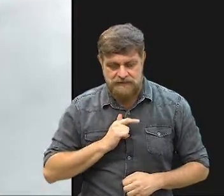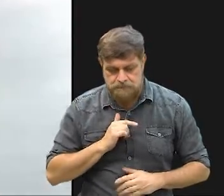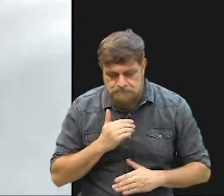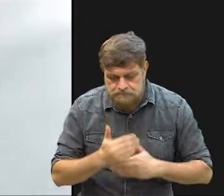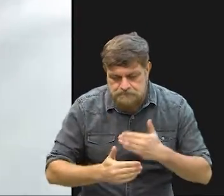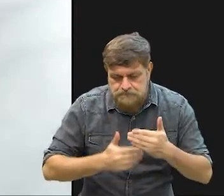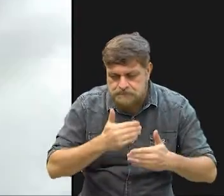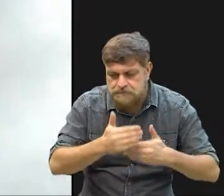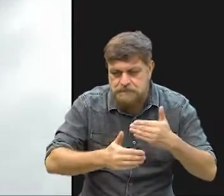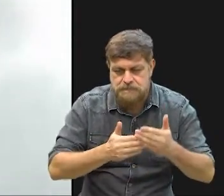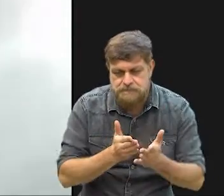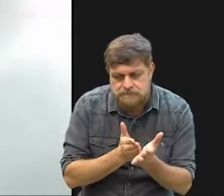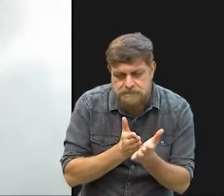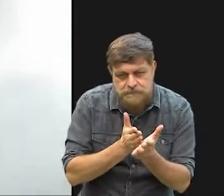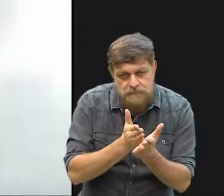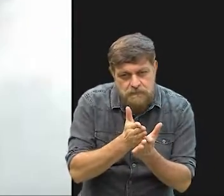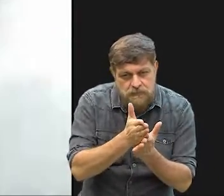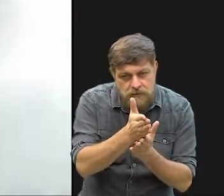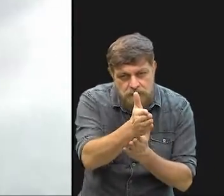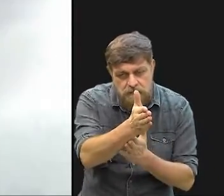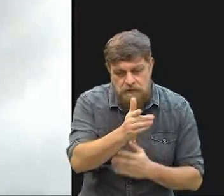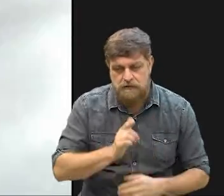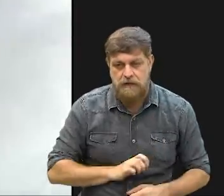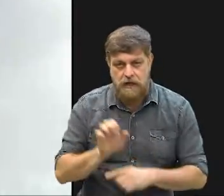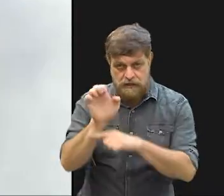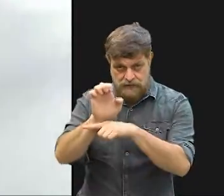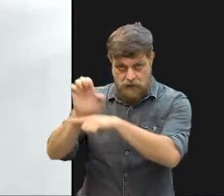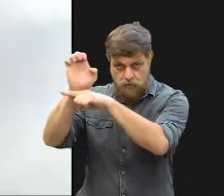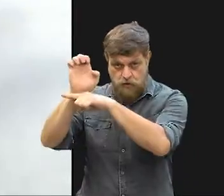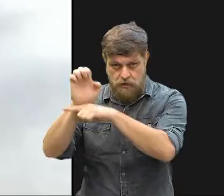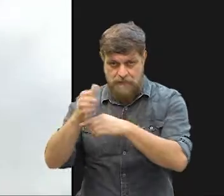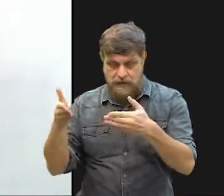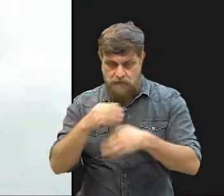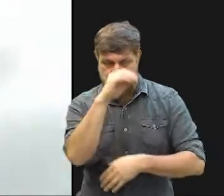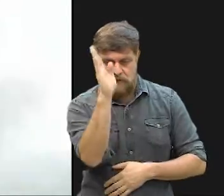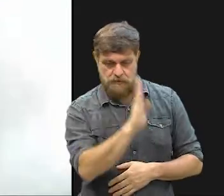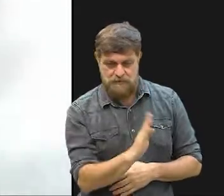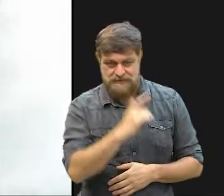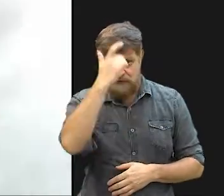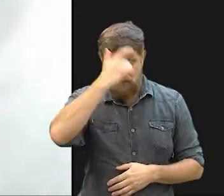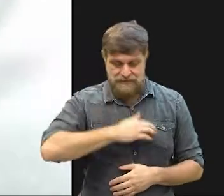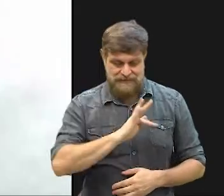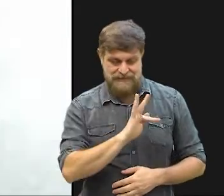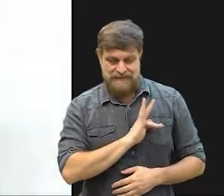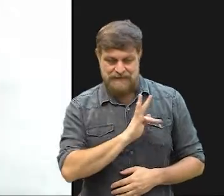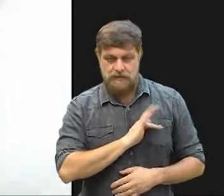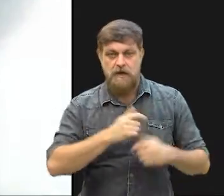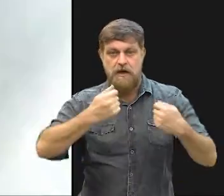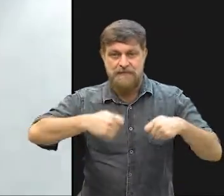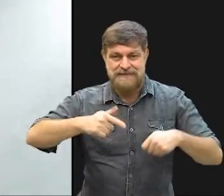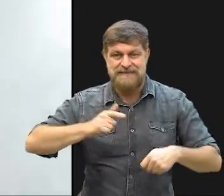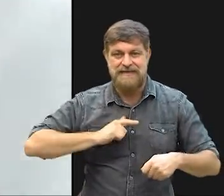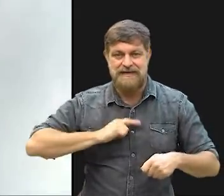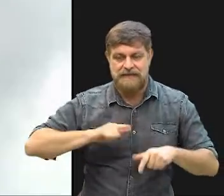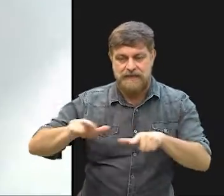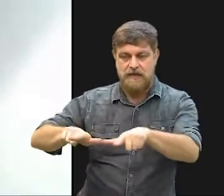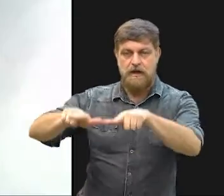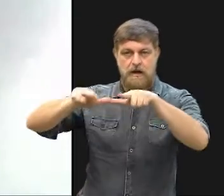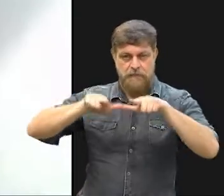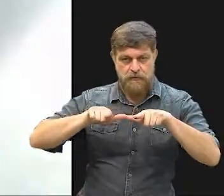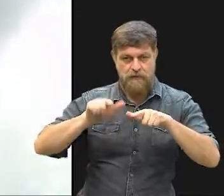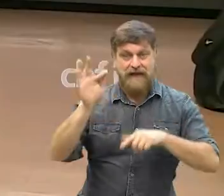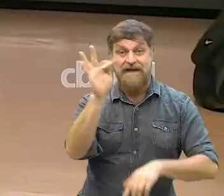passinho à frente. E sim, tanto na Europa como agora no Brasil, para ser treinador precisa sim ter licenças